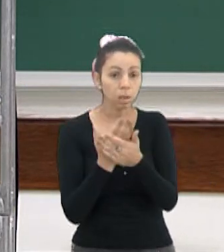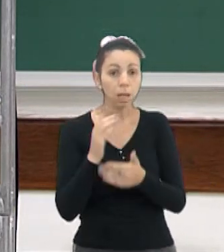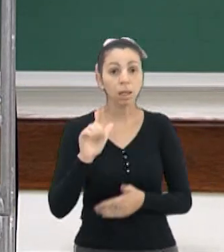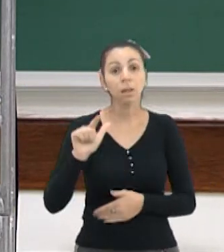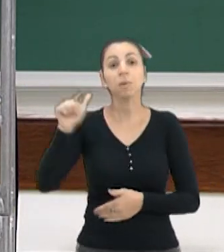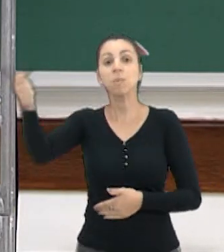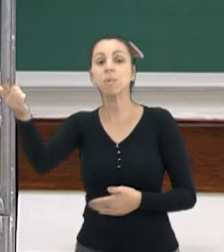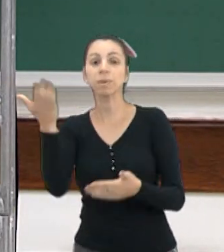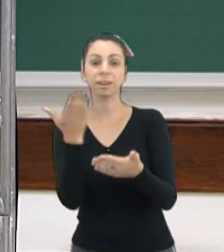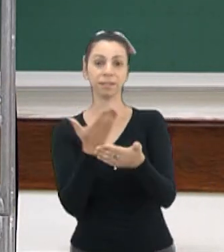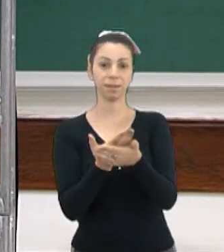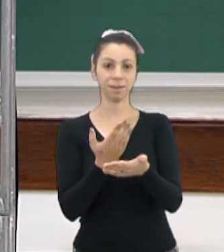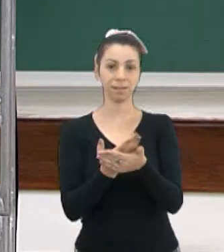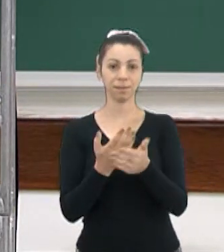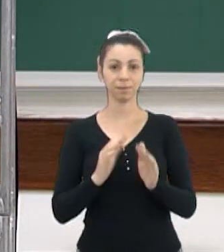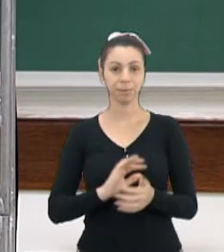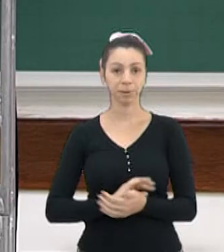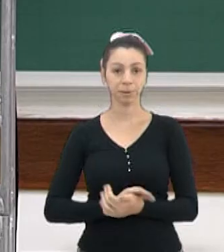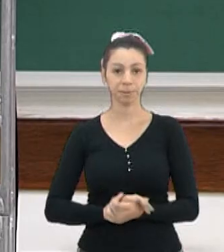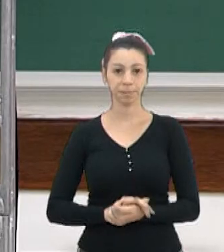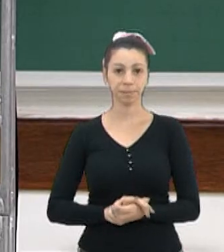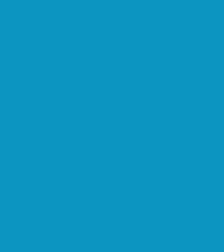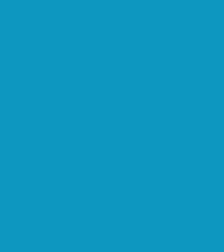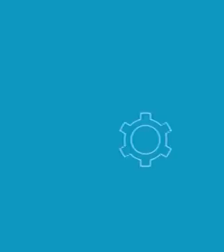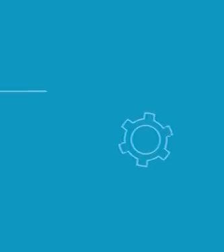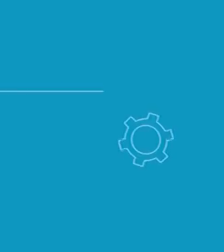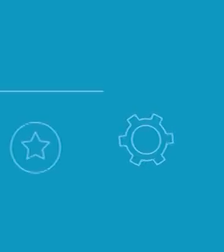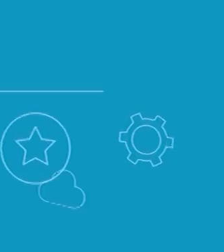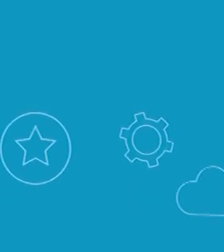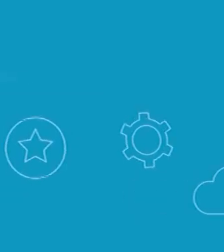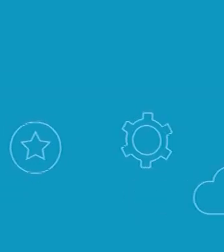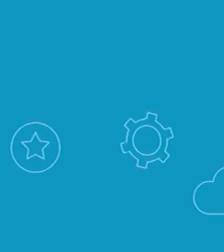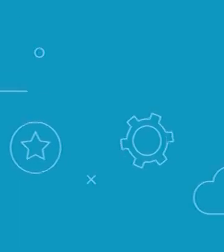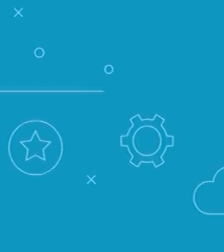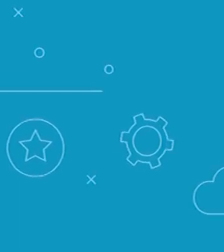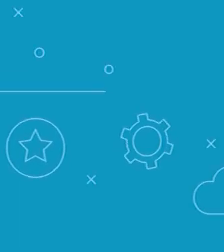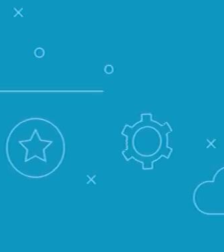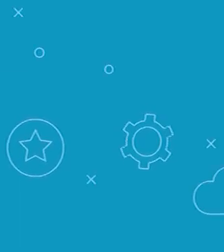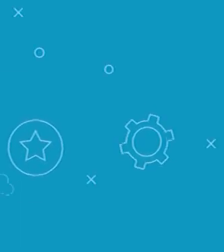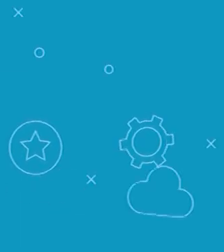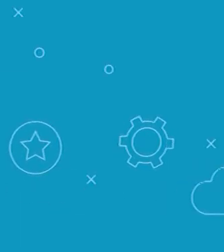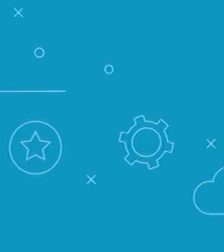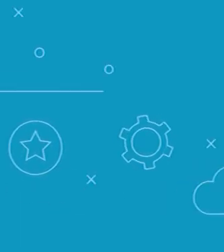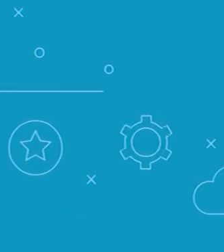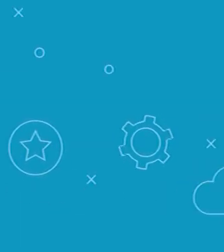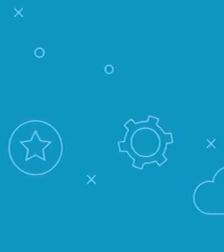a próxima aula.